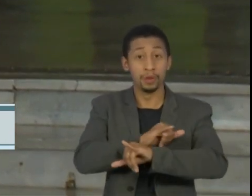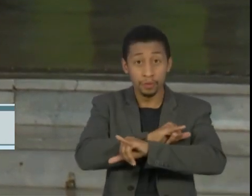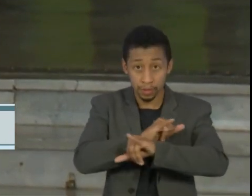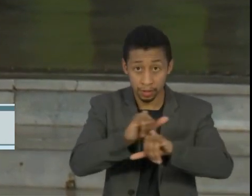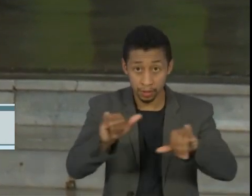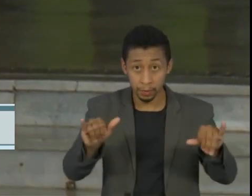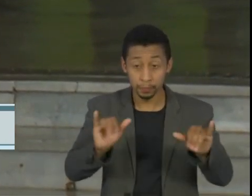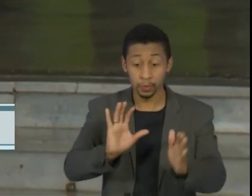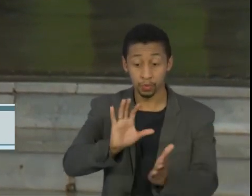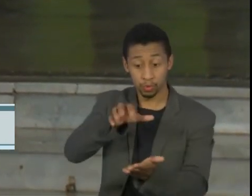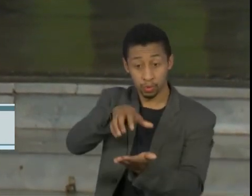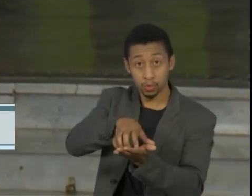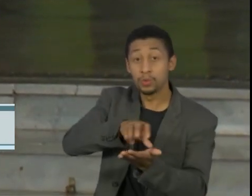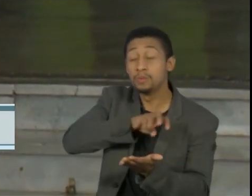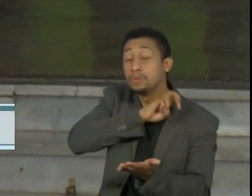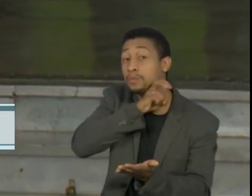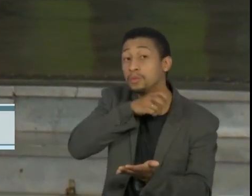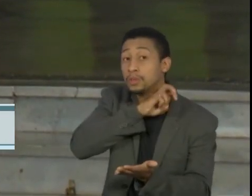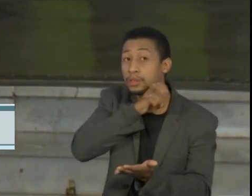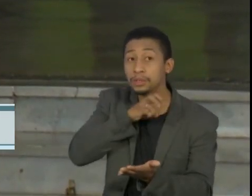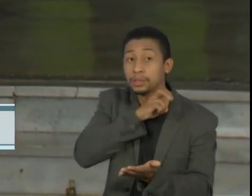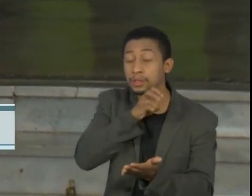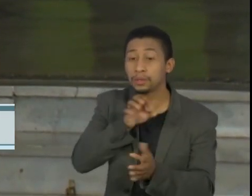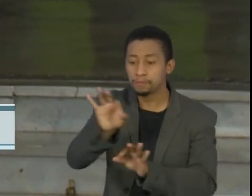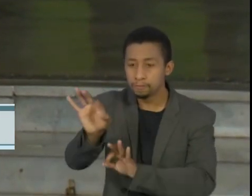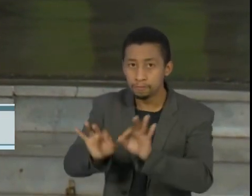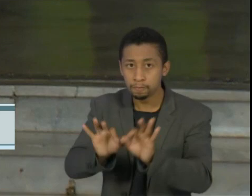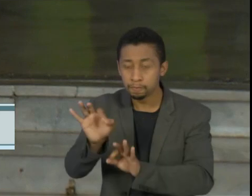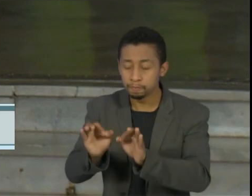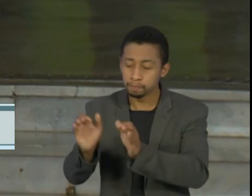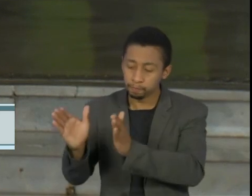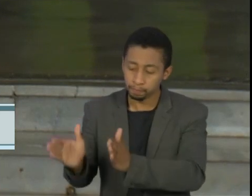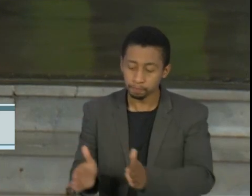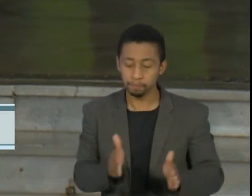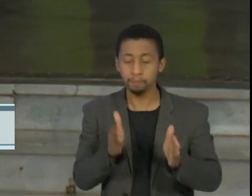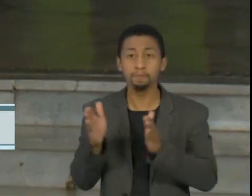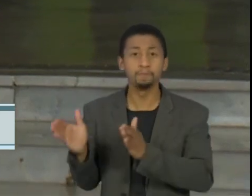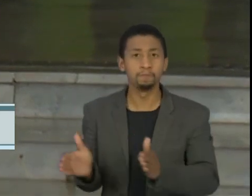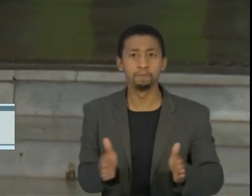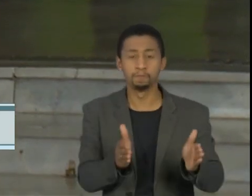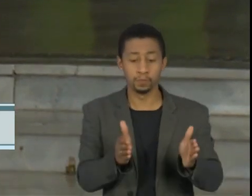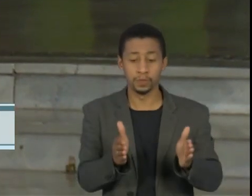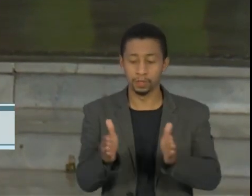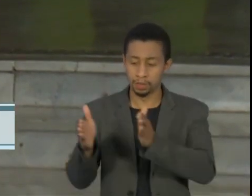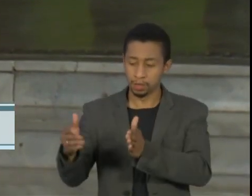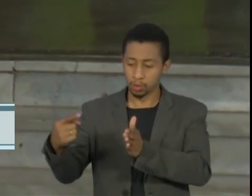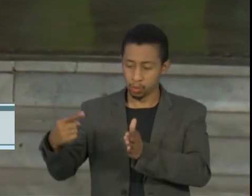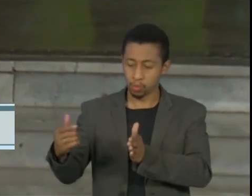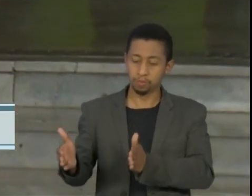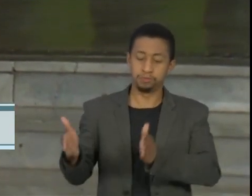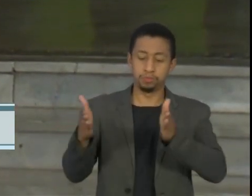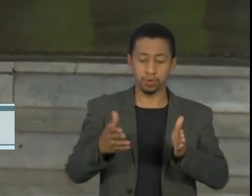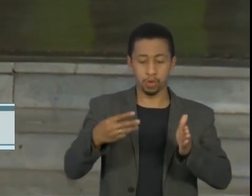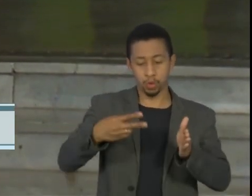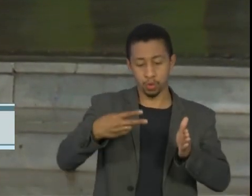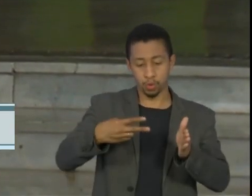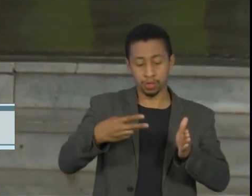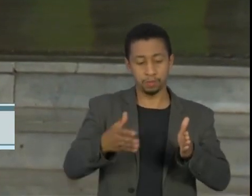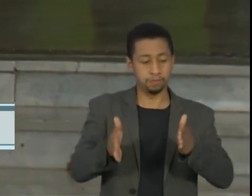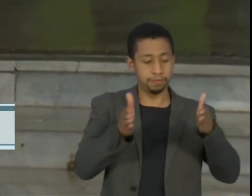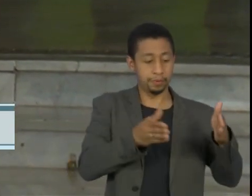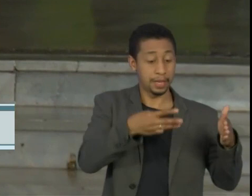Butantan realizará o desenvolvimento final dessa vacina, a fase 3 de estudo clínico, e